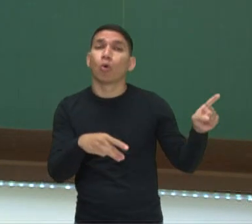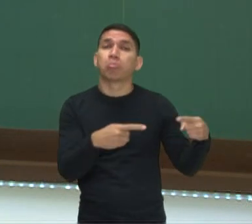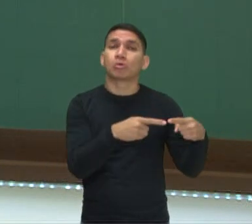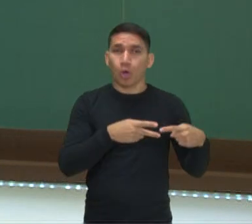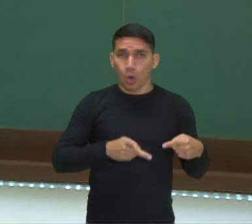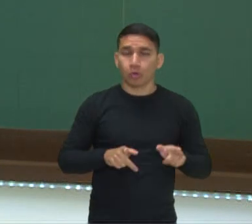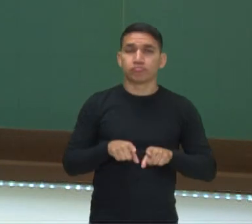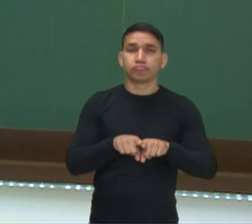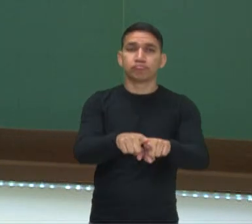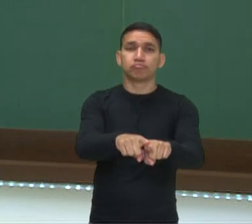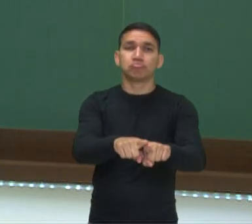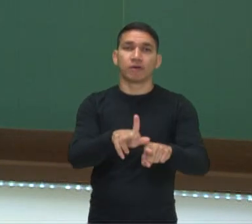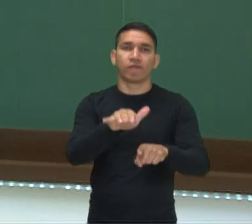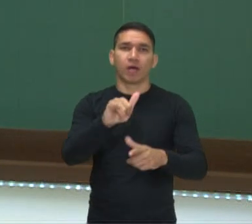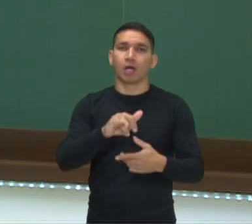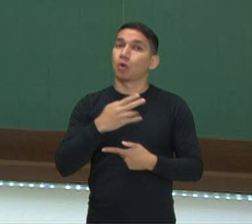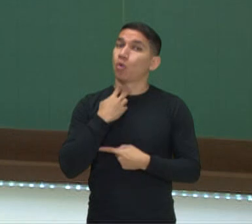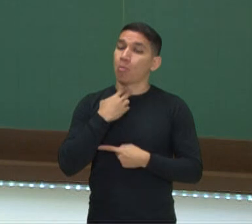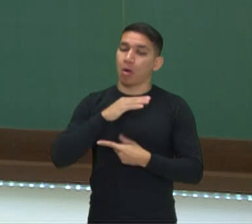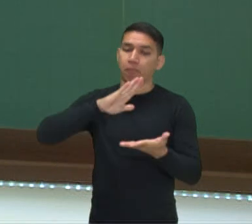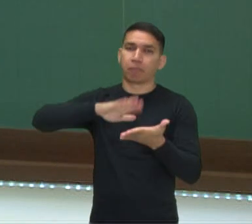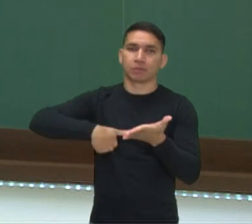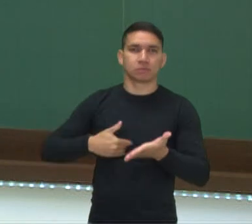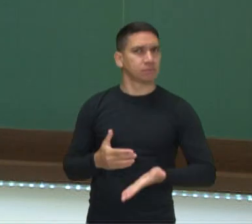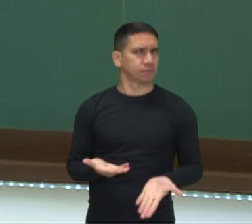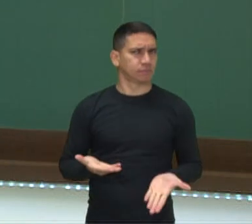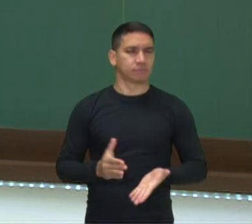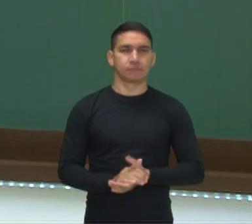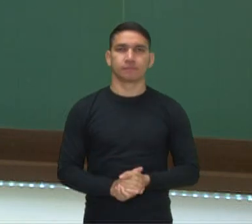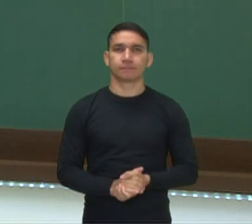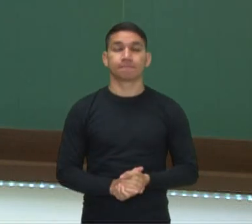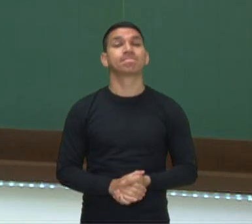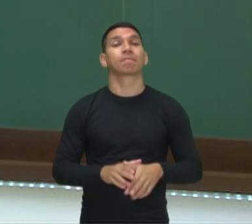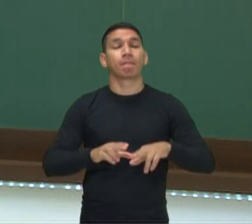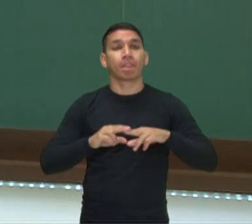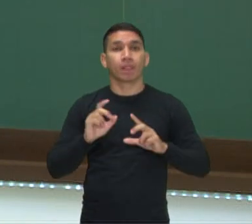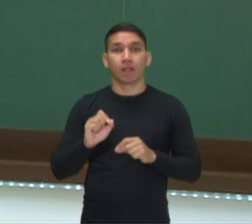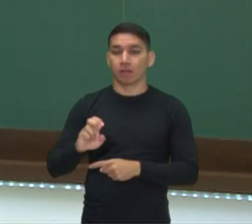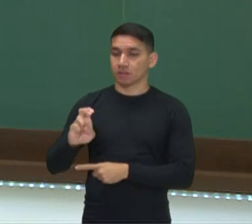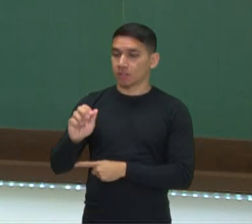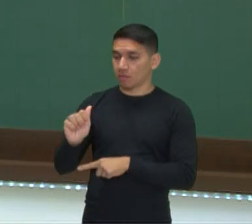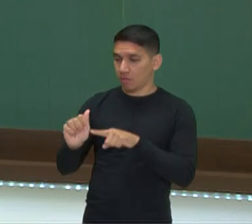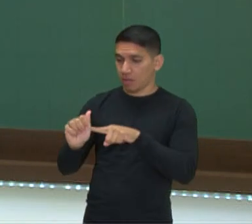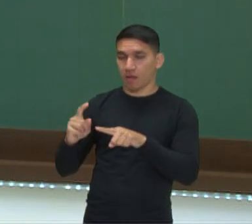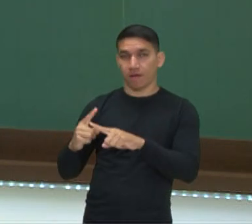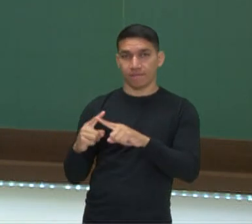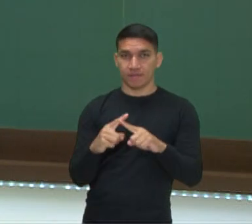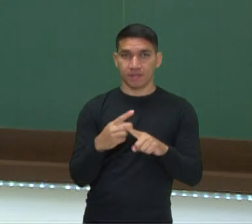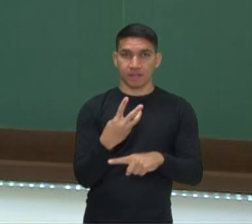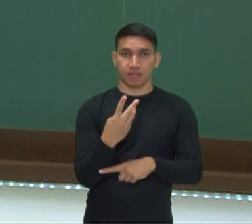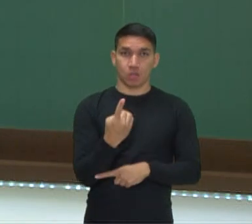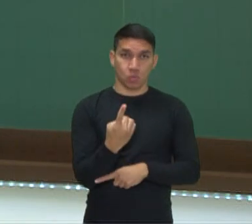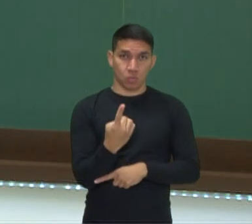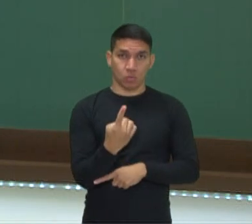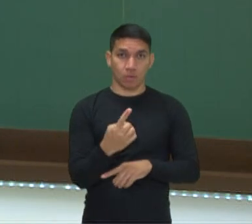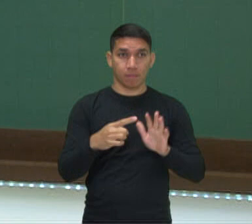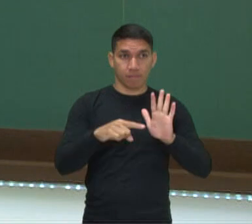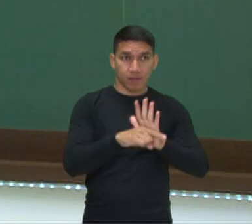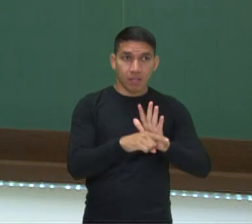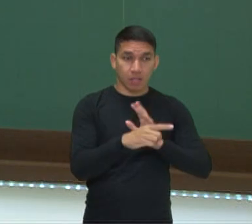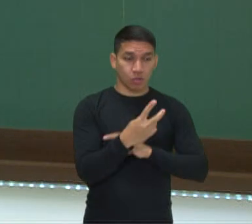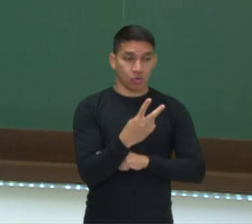acompanha na resposta. Ele não pode sumir, ok? Então, 5A vezes 31